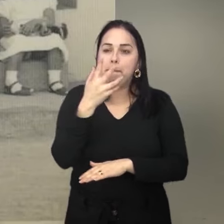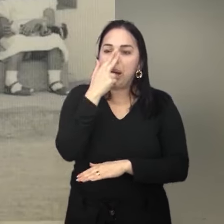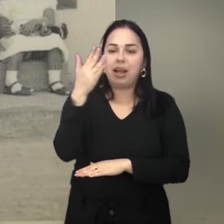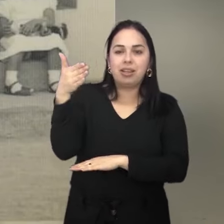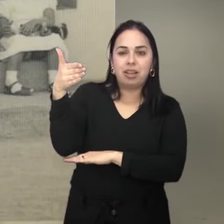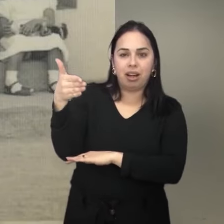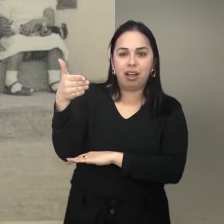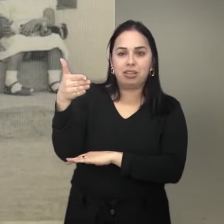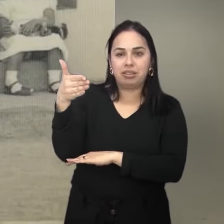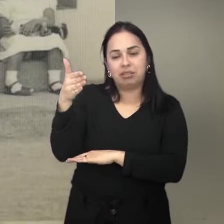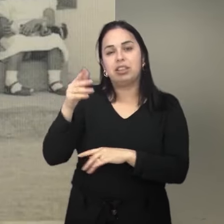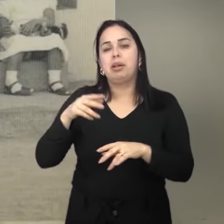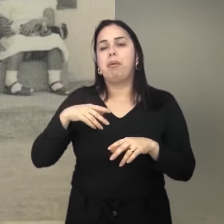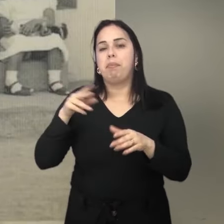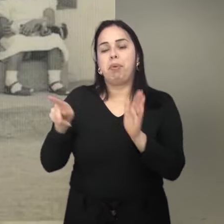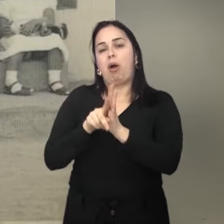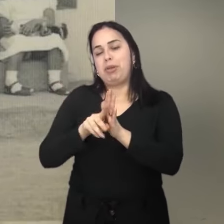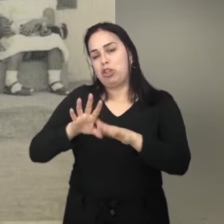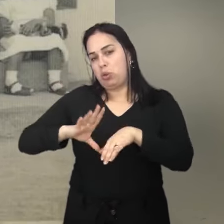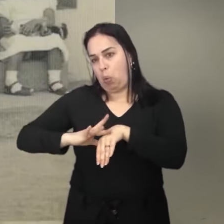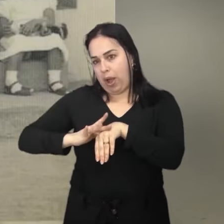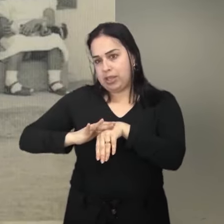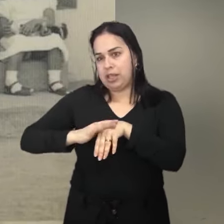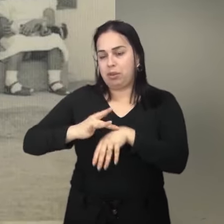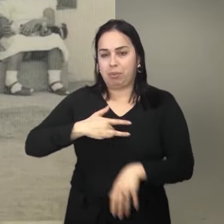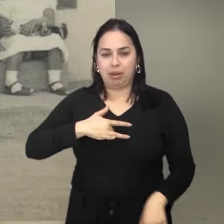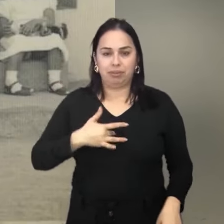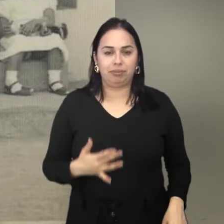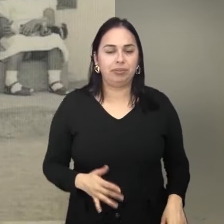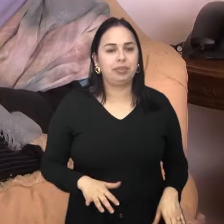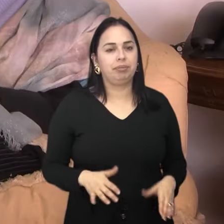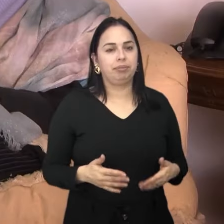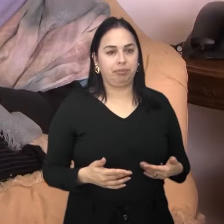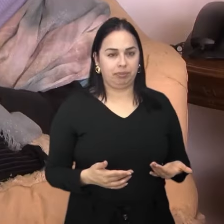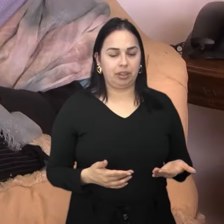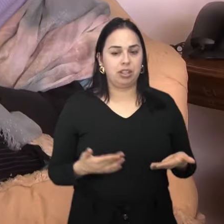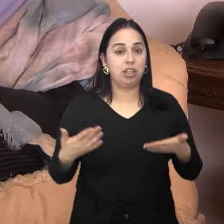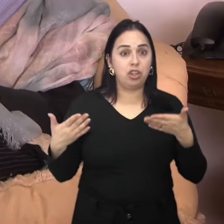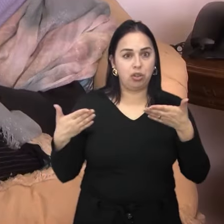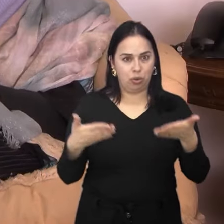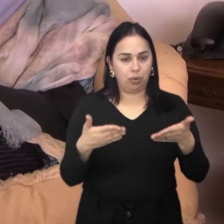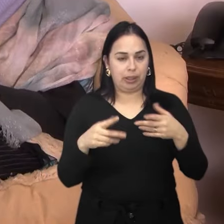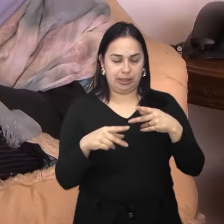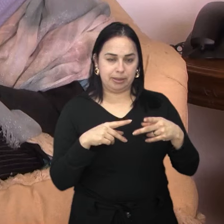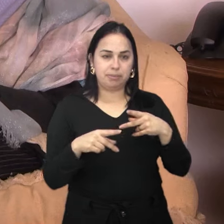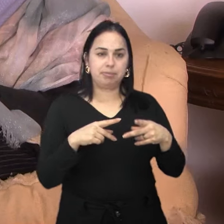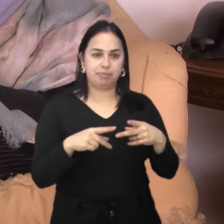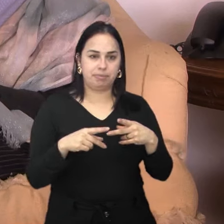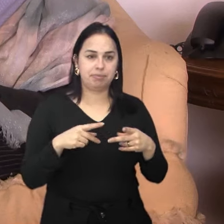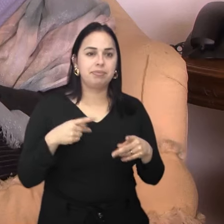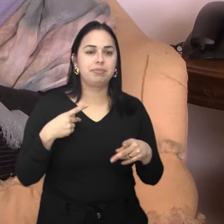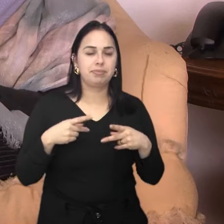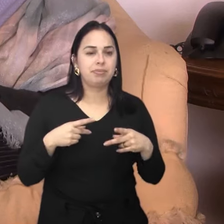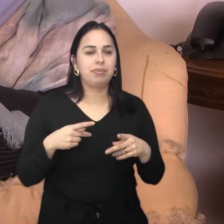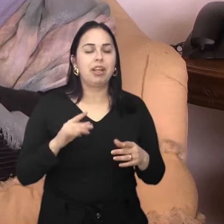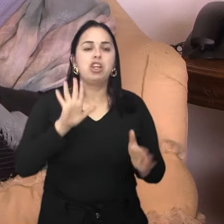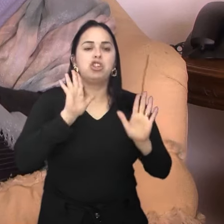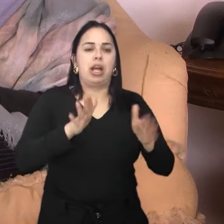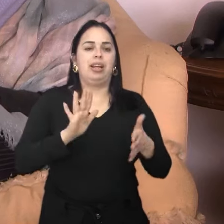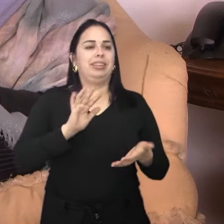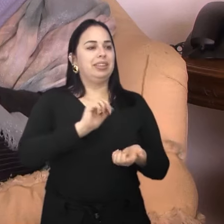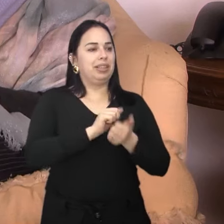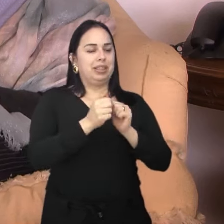pensões de tuberculose. Agora, Ângela, depois que você chegou em São José,